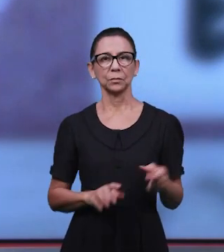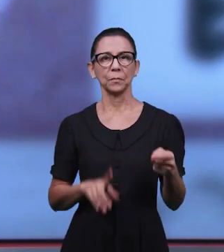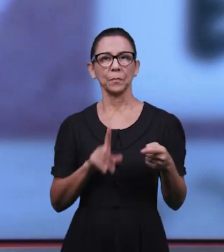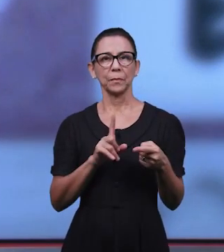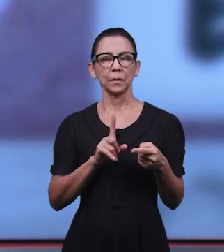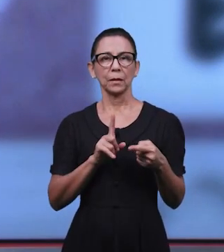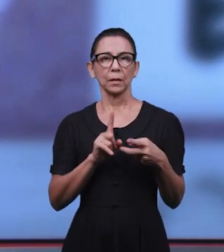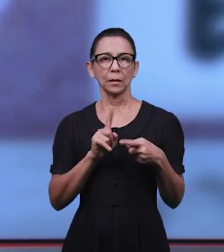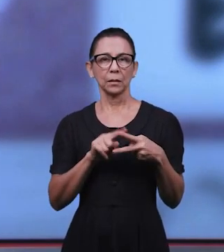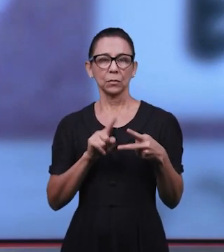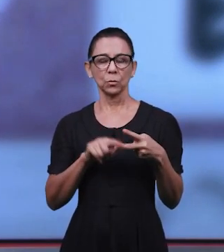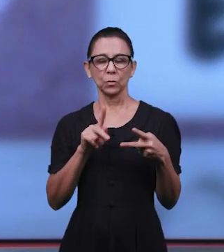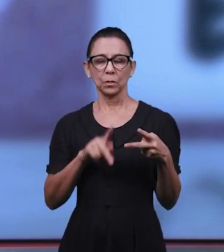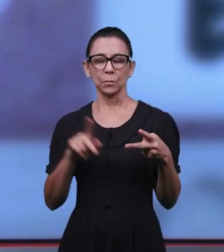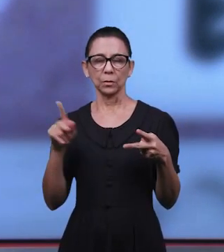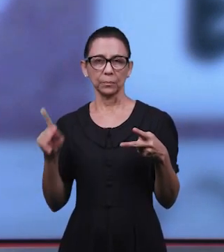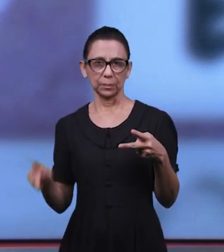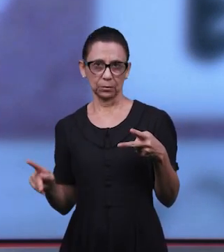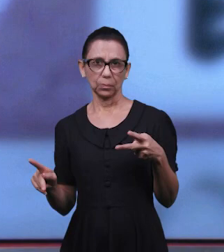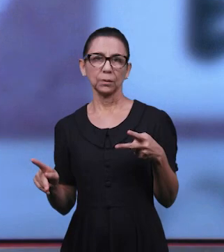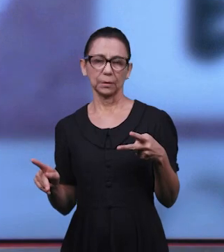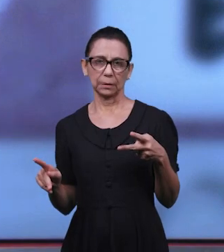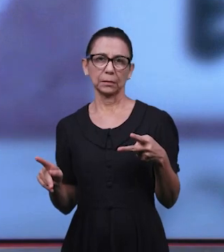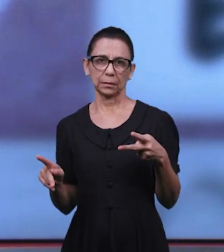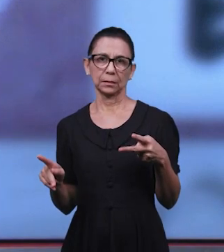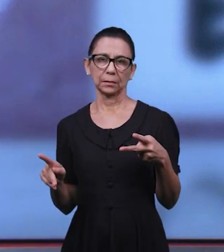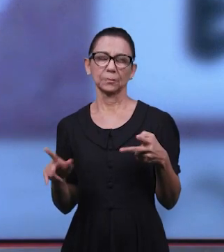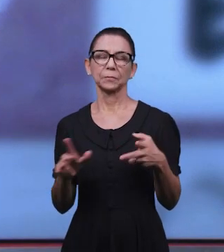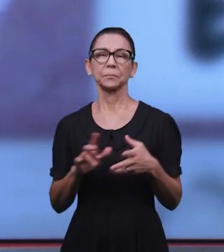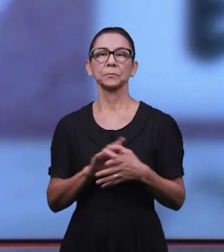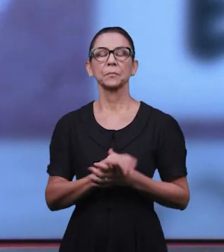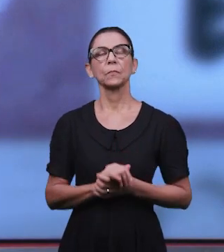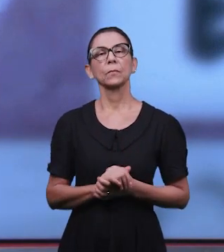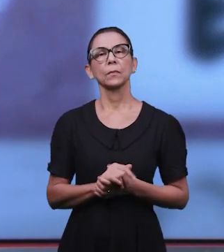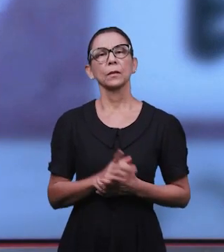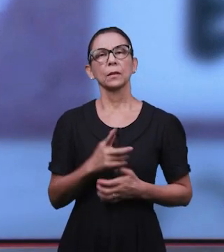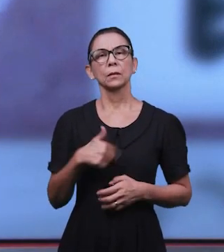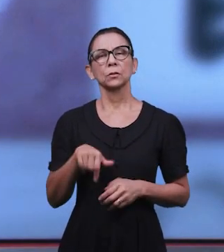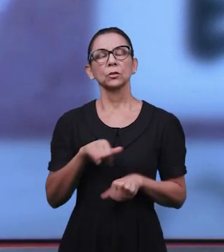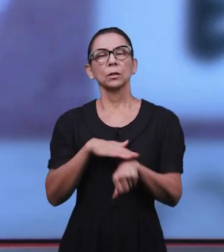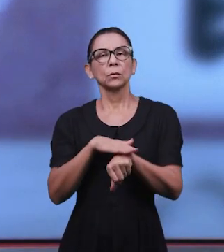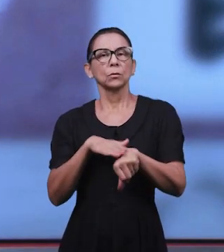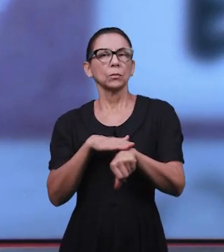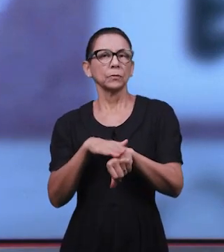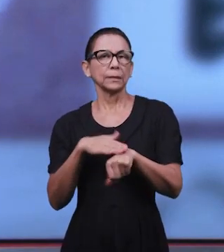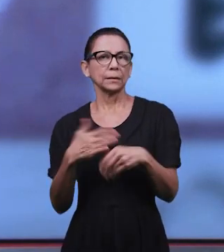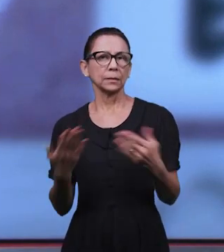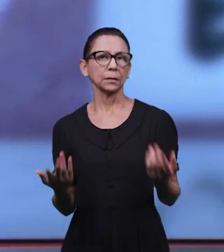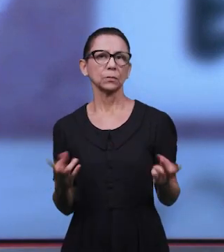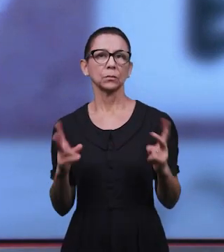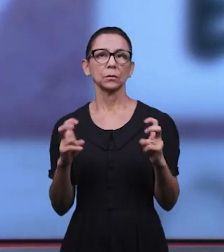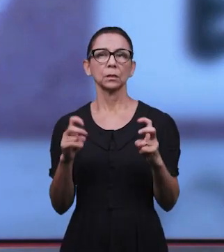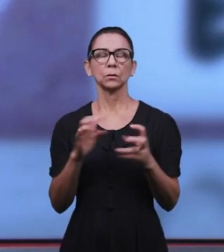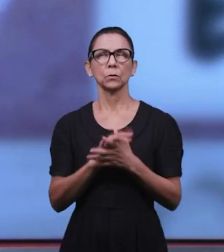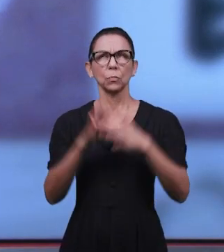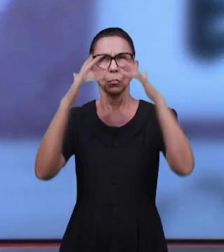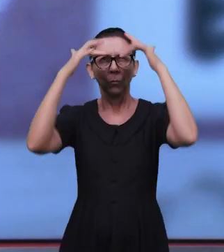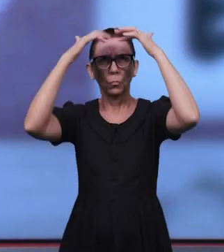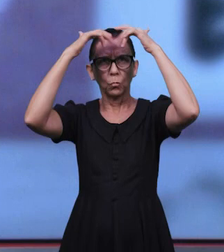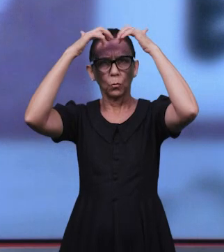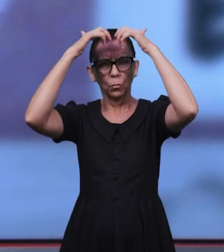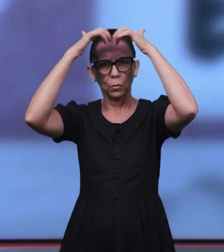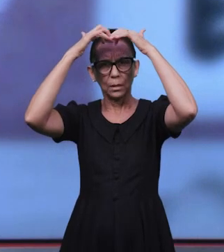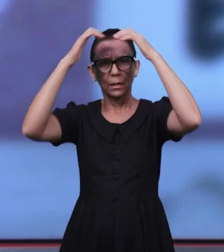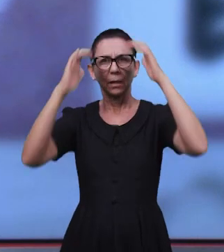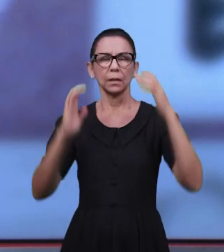professoras doutoras Mônica Médici e Késia Nunes, já conversamos a respeito do funcionamento do